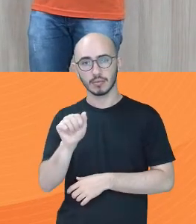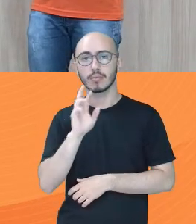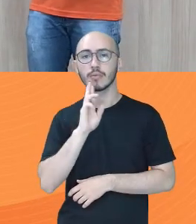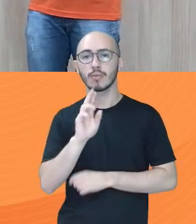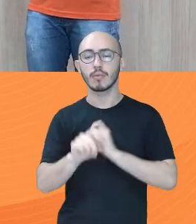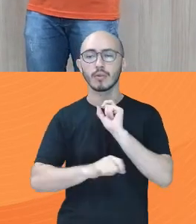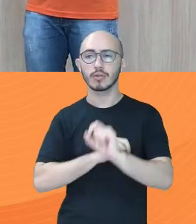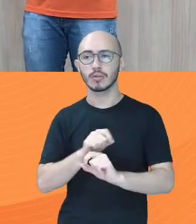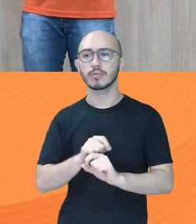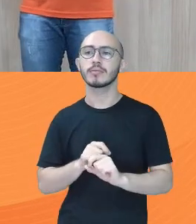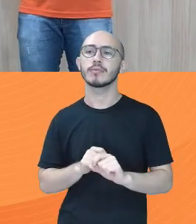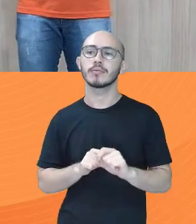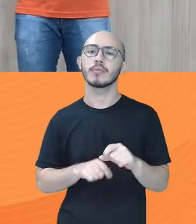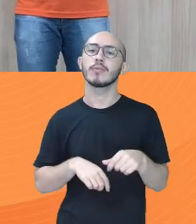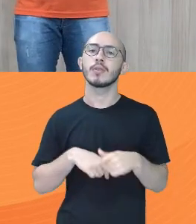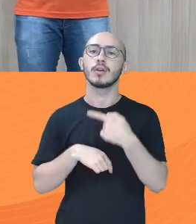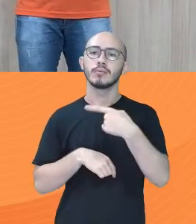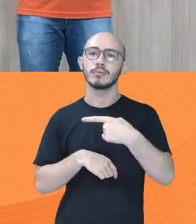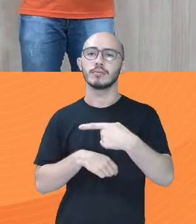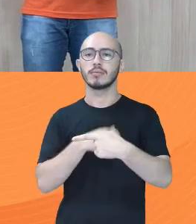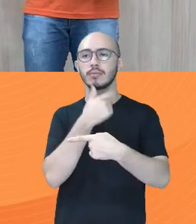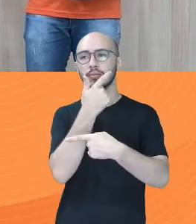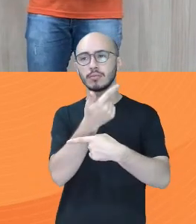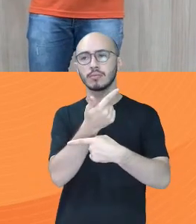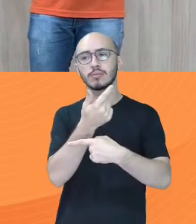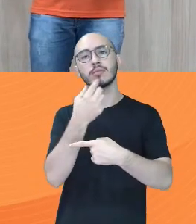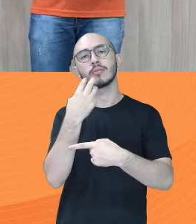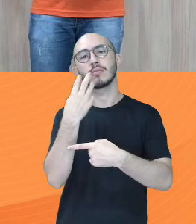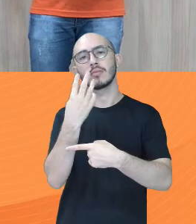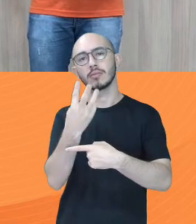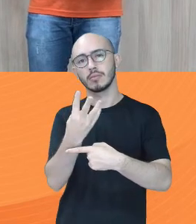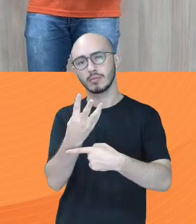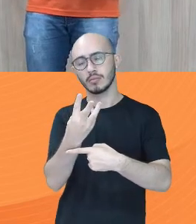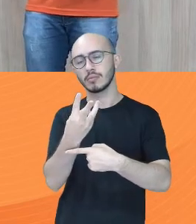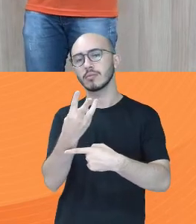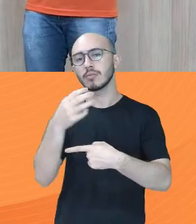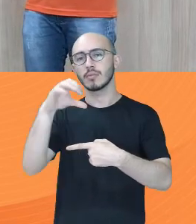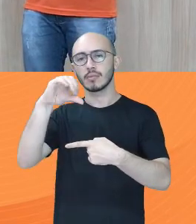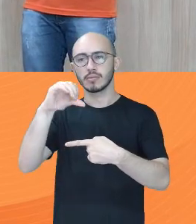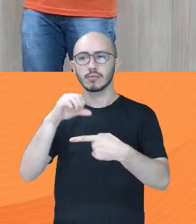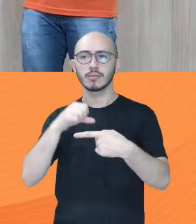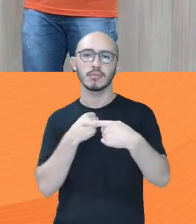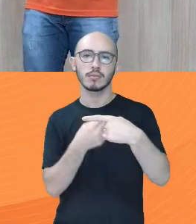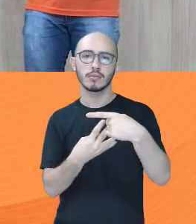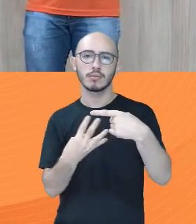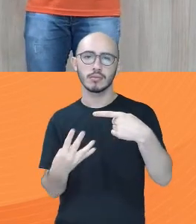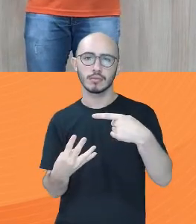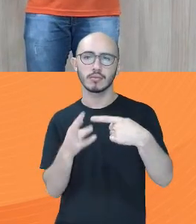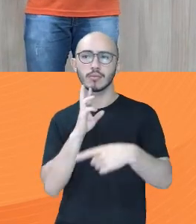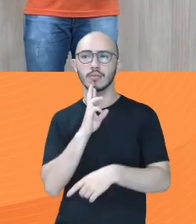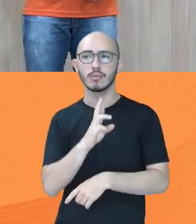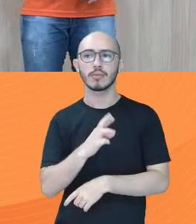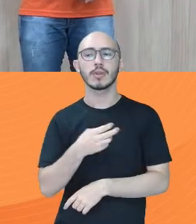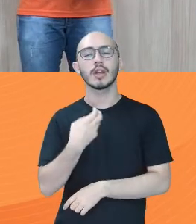a 239 dividido por 44, isso vai ser igual a